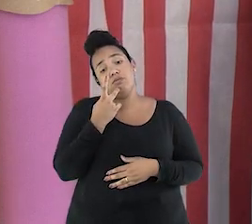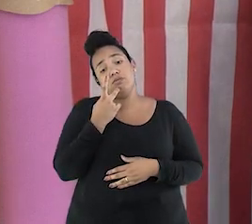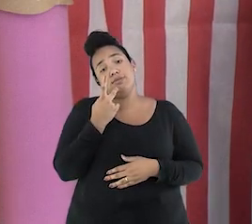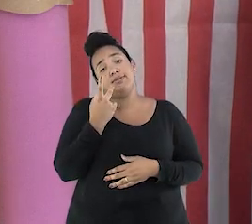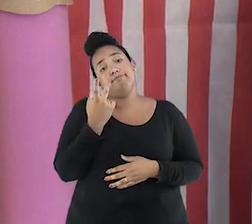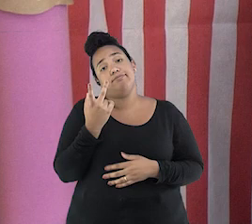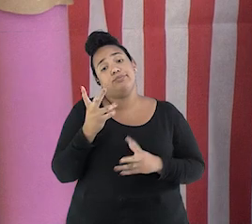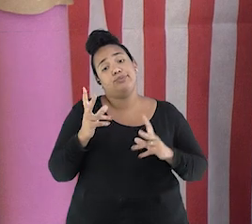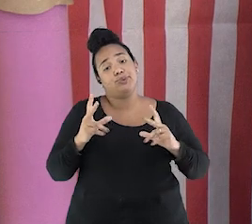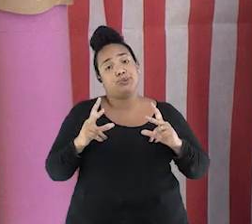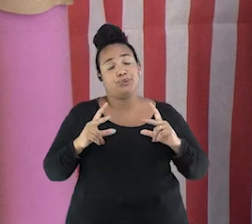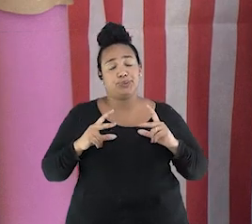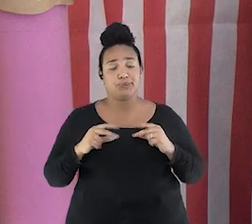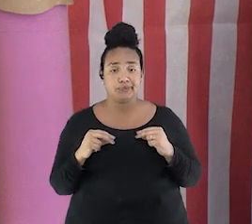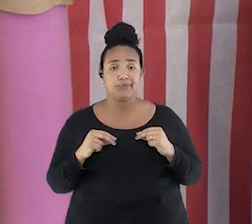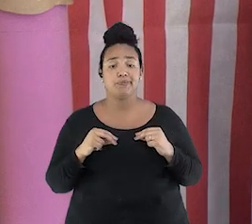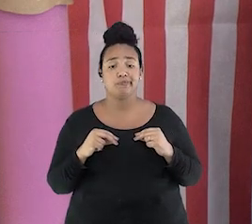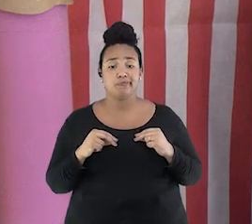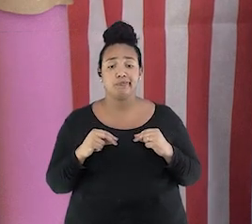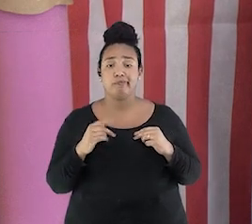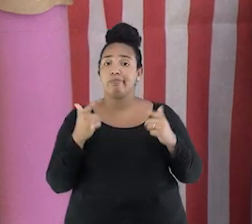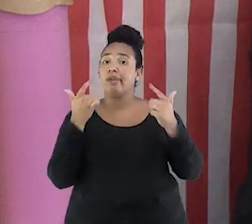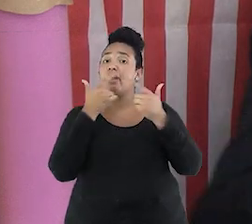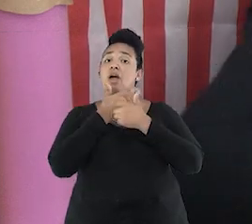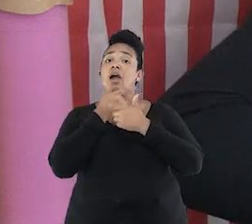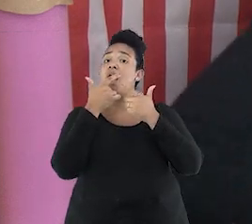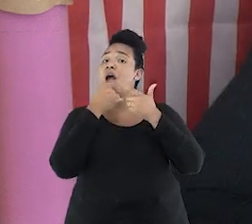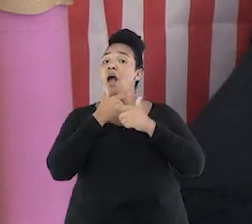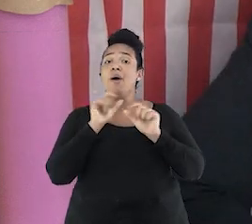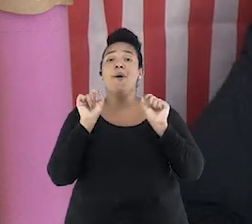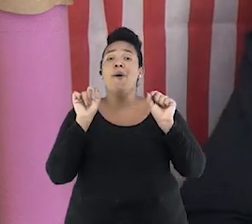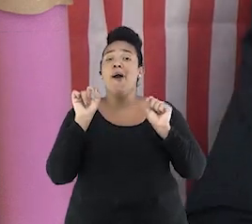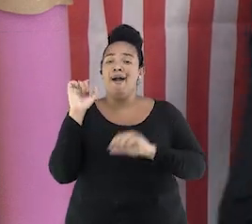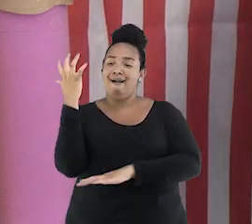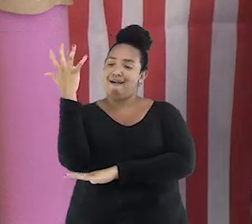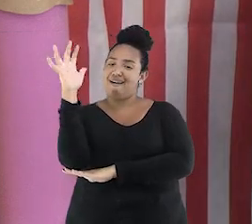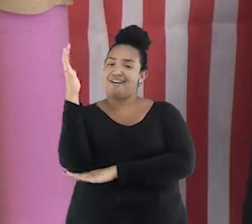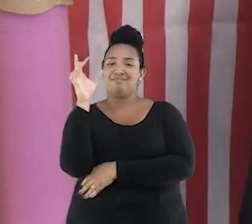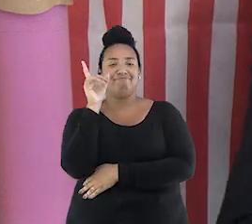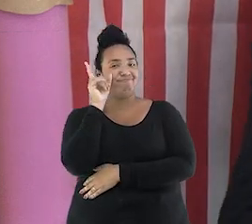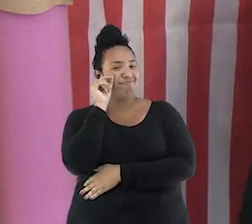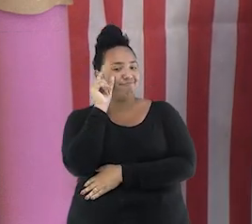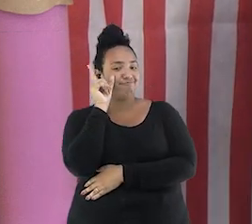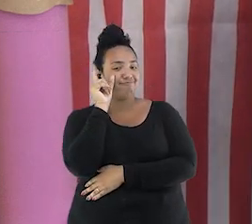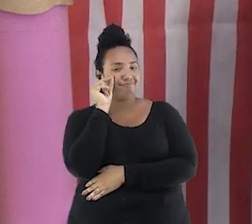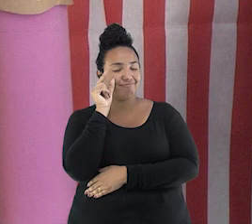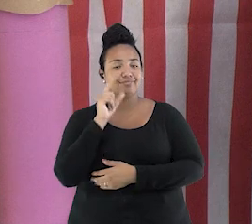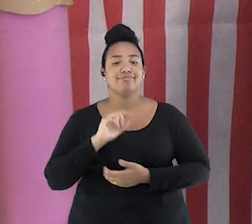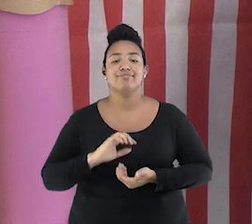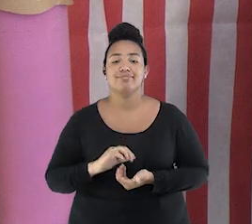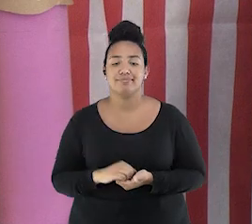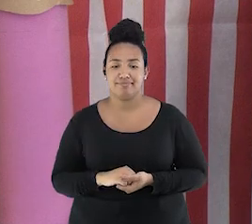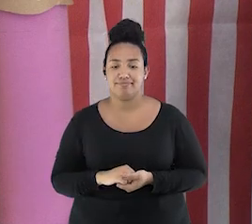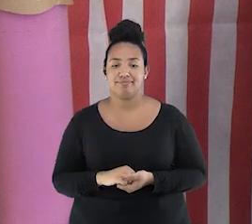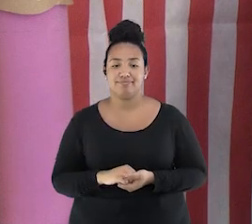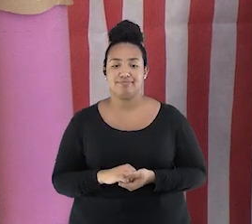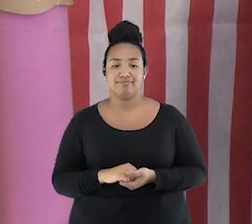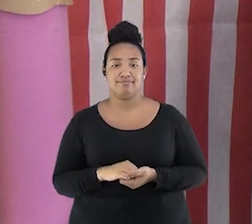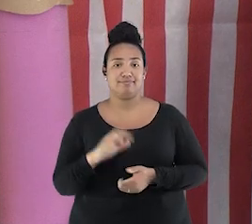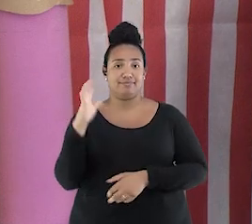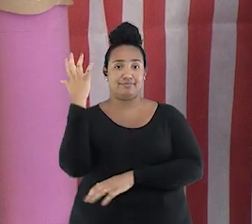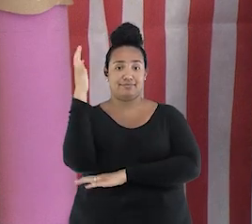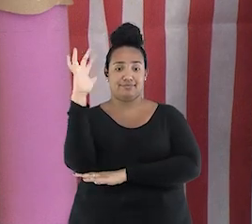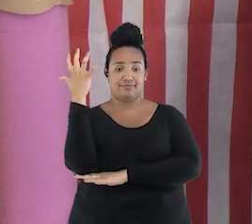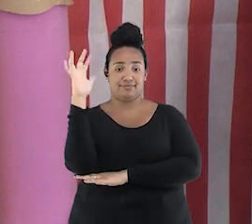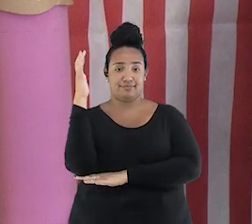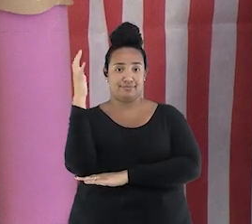Ai, quem achou graça, no caso, foi o pé de maracujá, que começou a bater